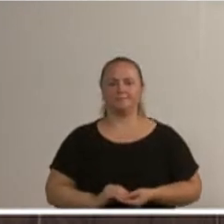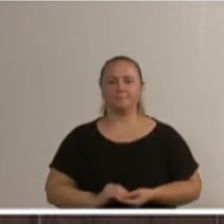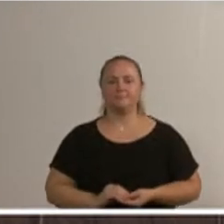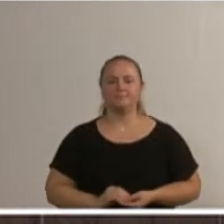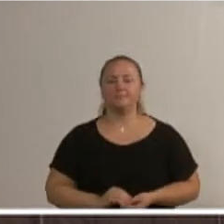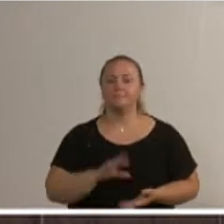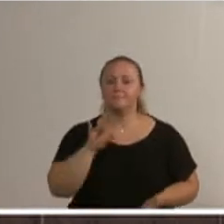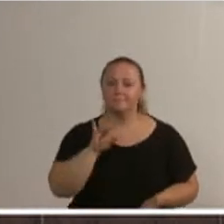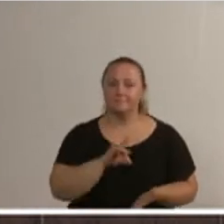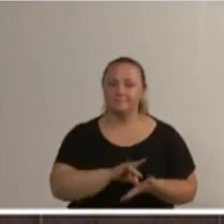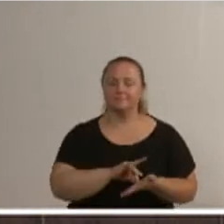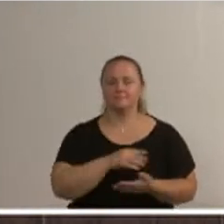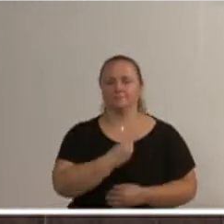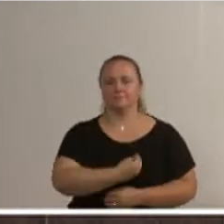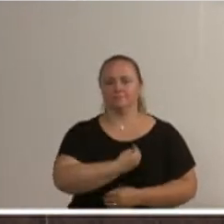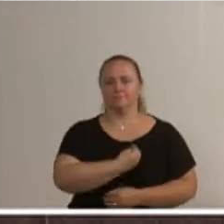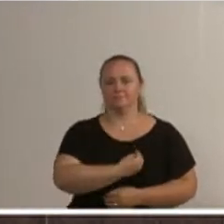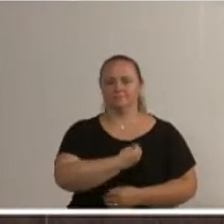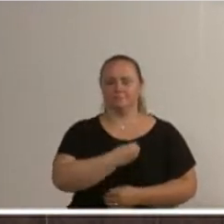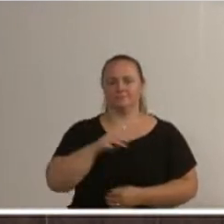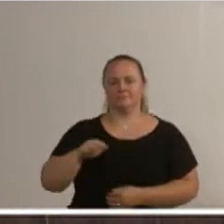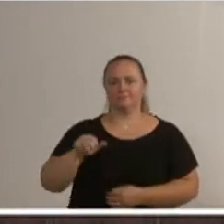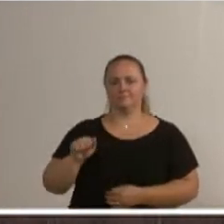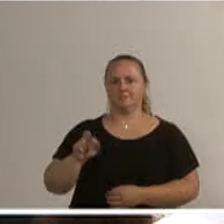Registrar a presença da senhora Marilei